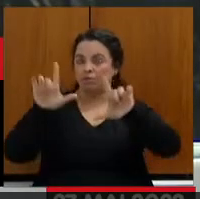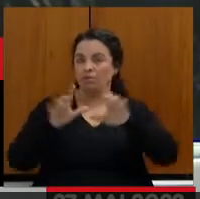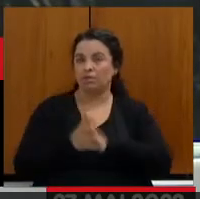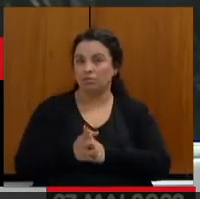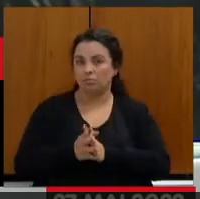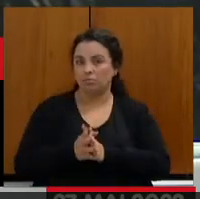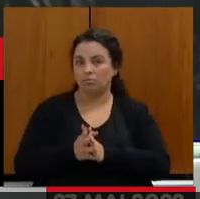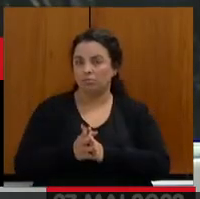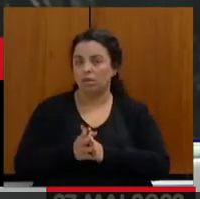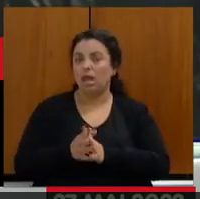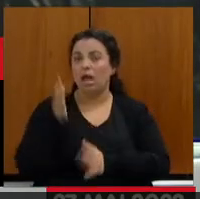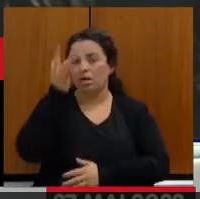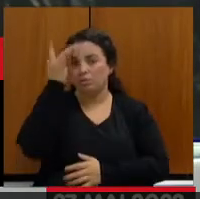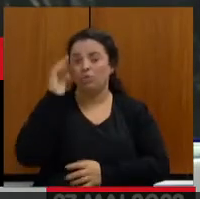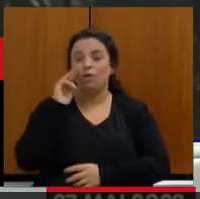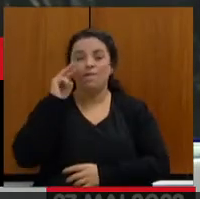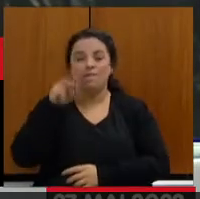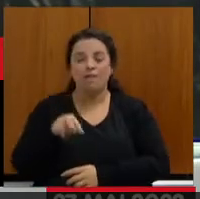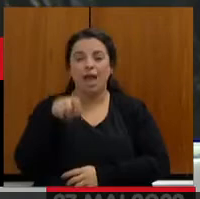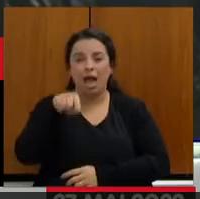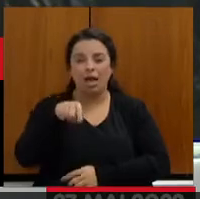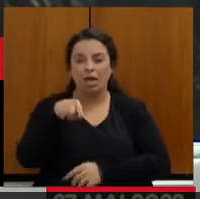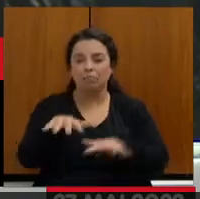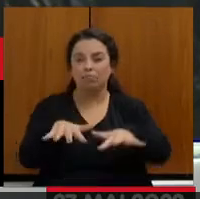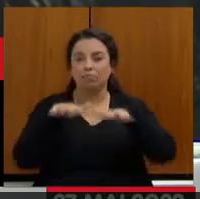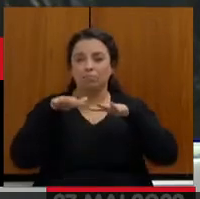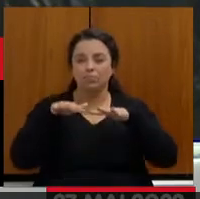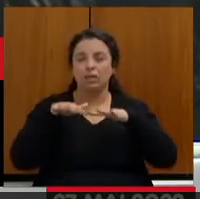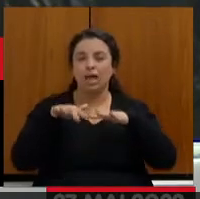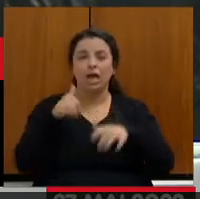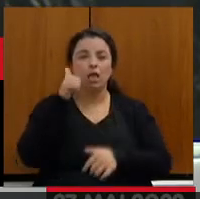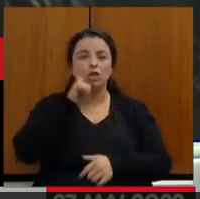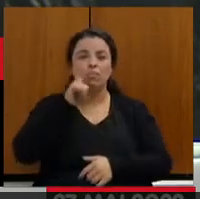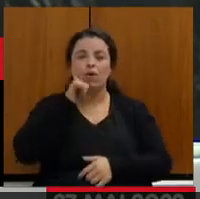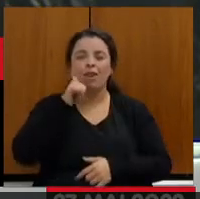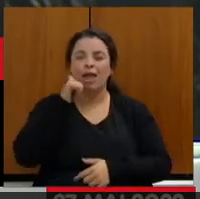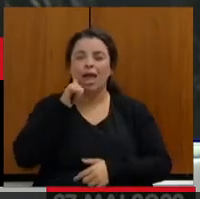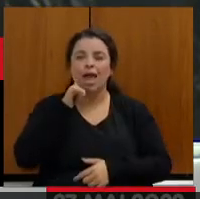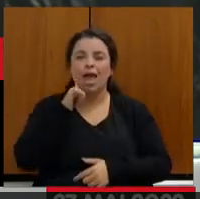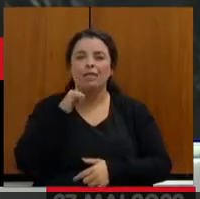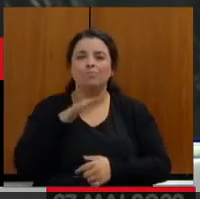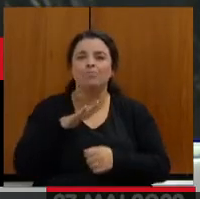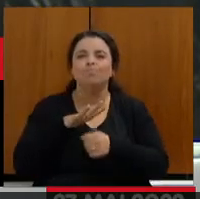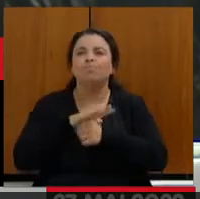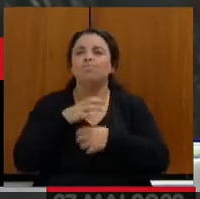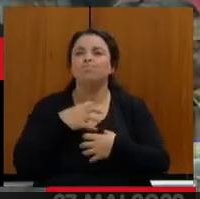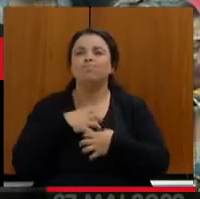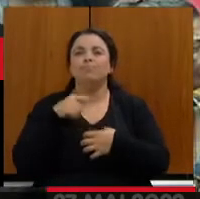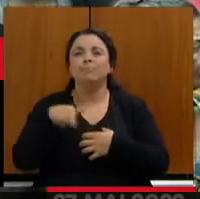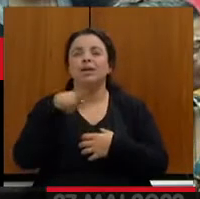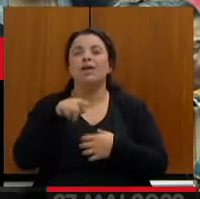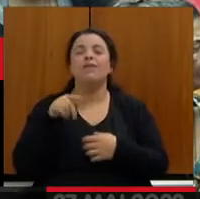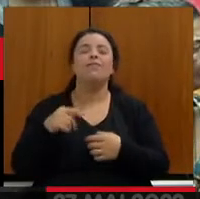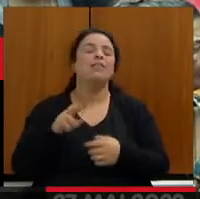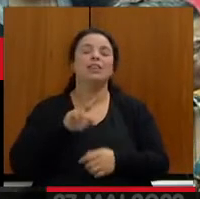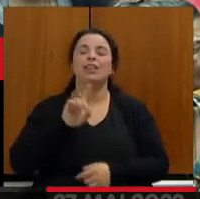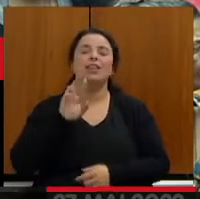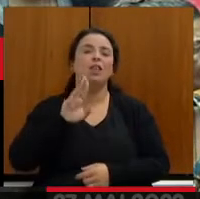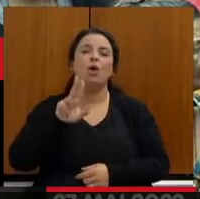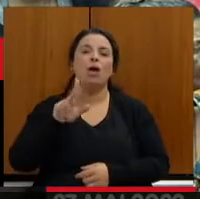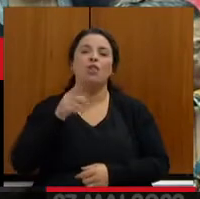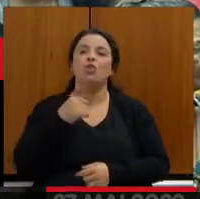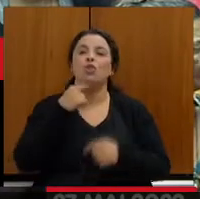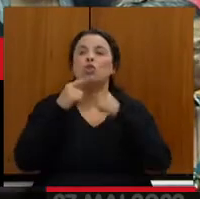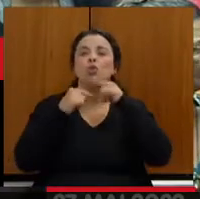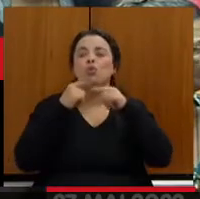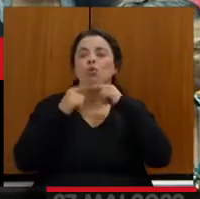sociedade mineira ver esse plenário repleto de mulheres eles não terão dúvida na escola que deverão fazer